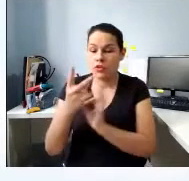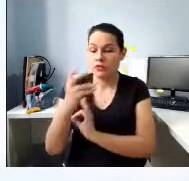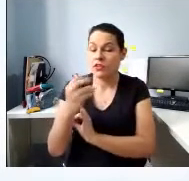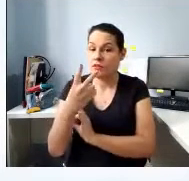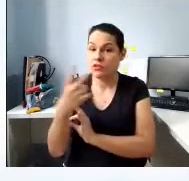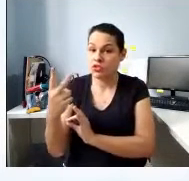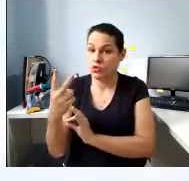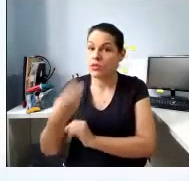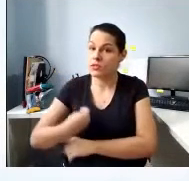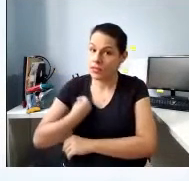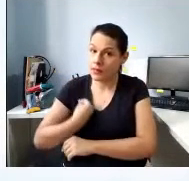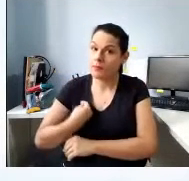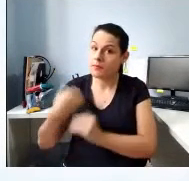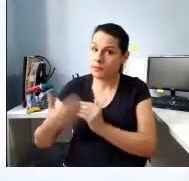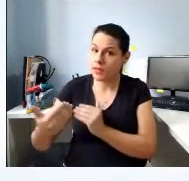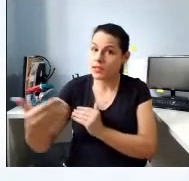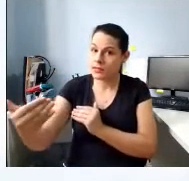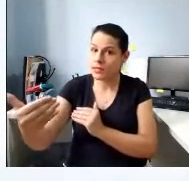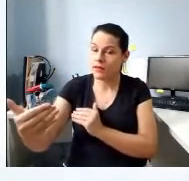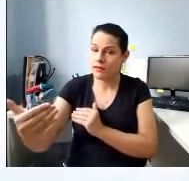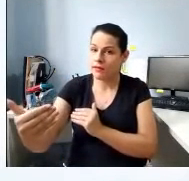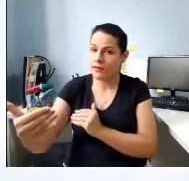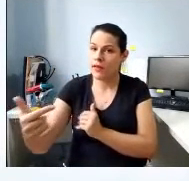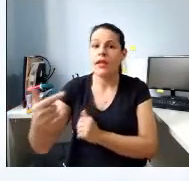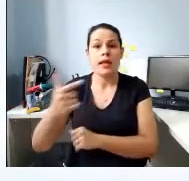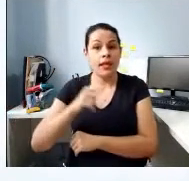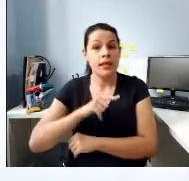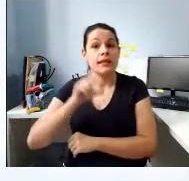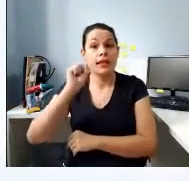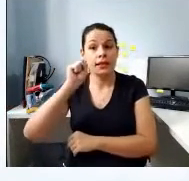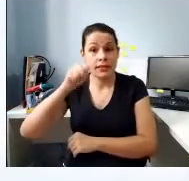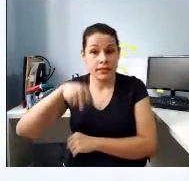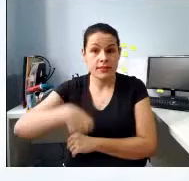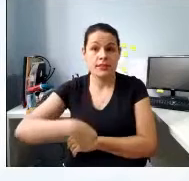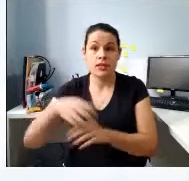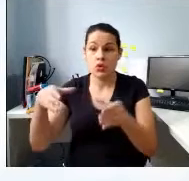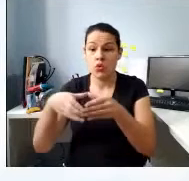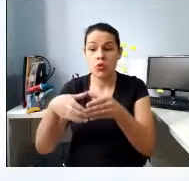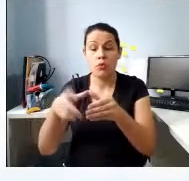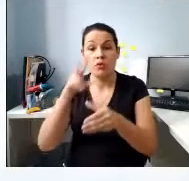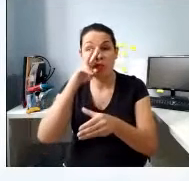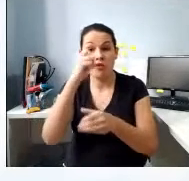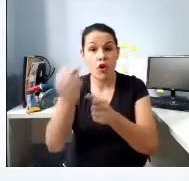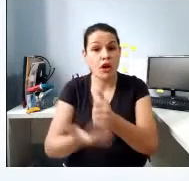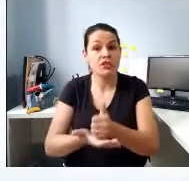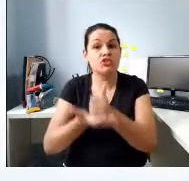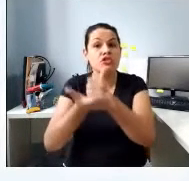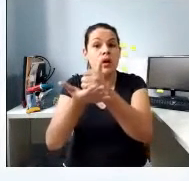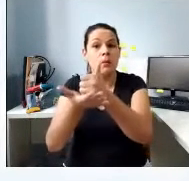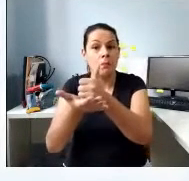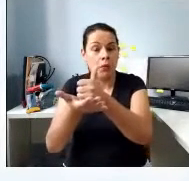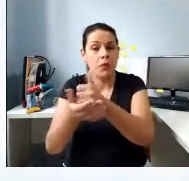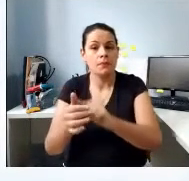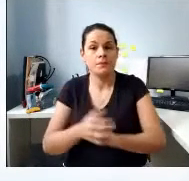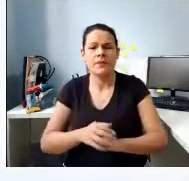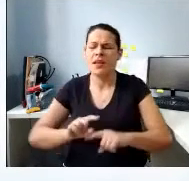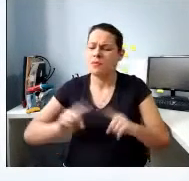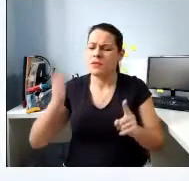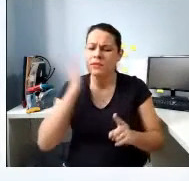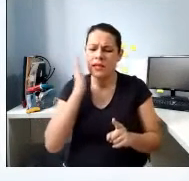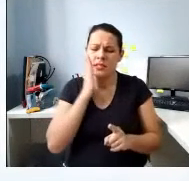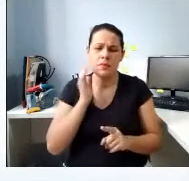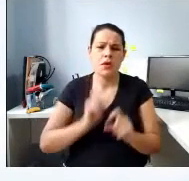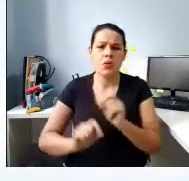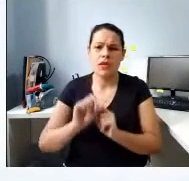aí, permanece, ele tem um alto grau de apoio, né? Tal. Agora, por tamanhos de